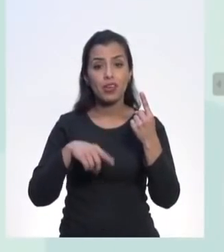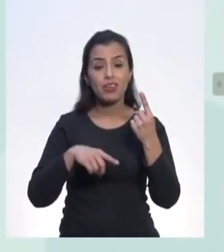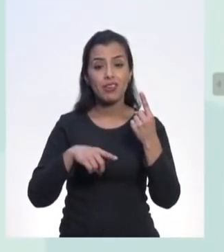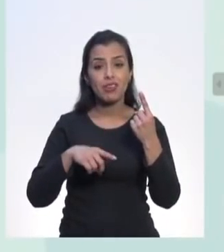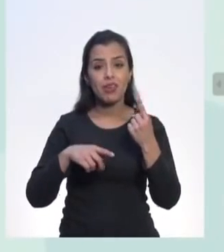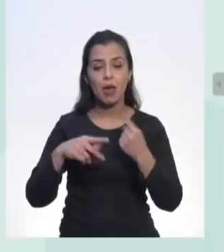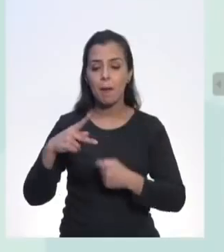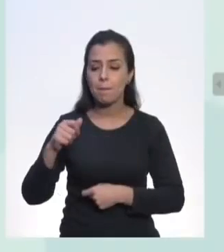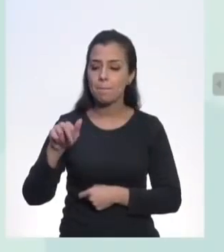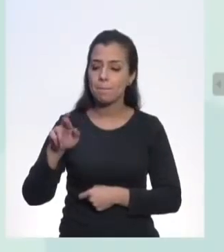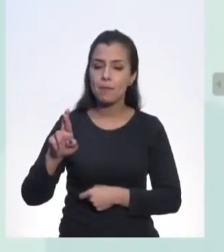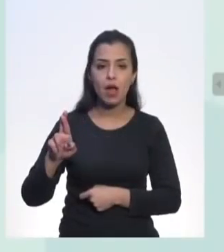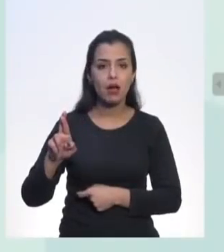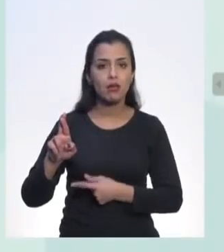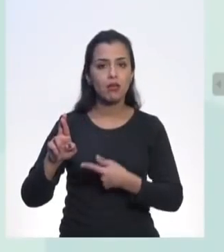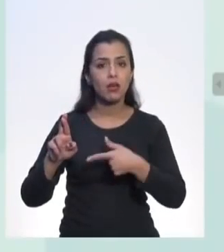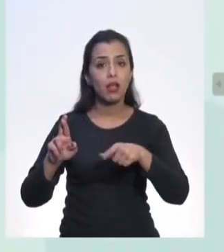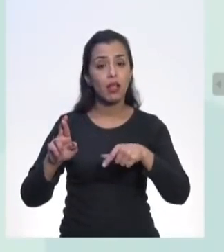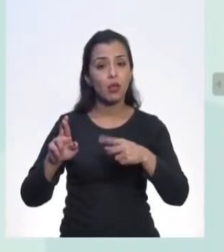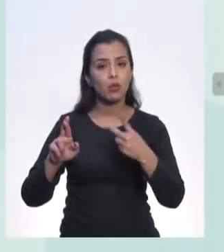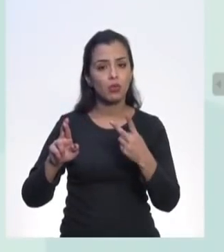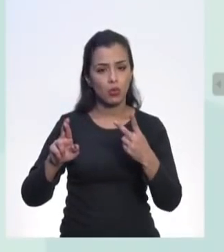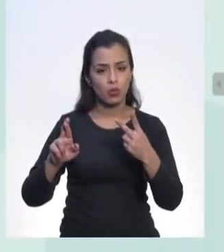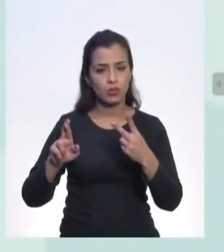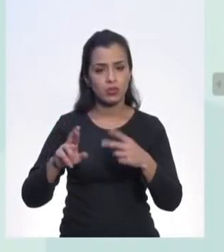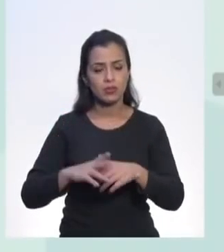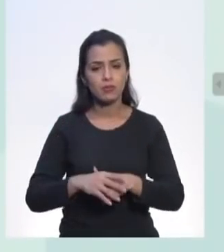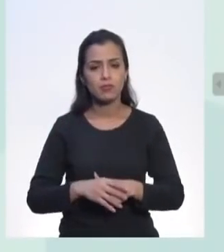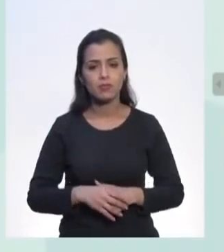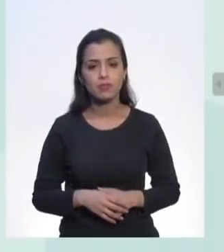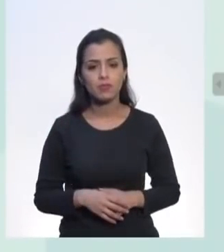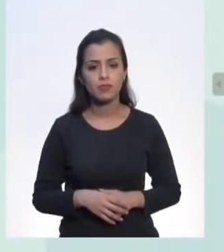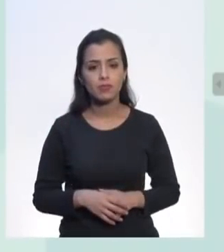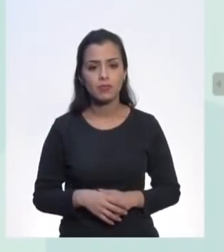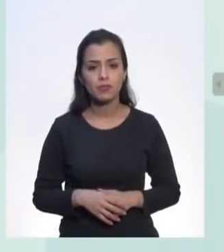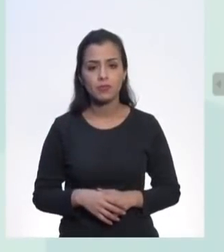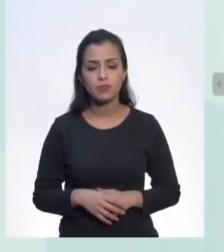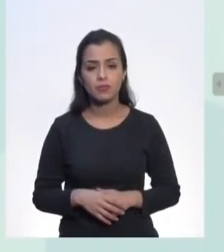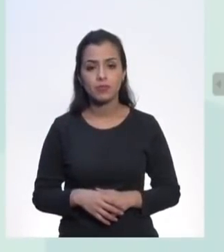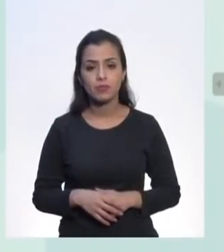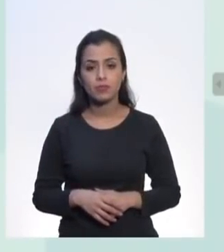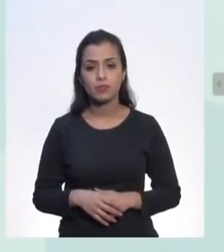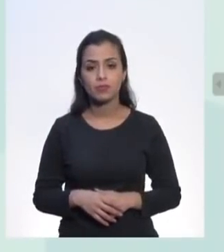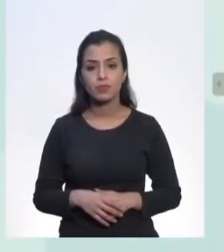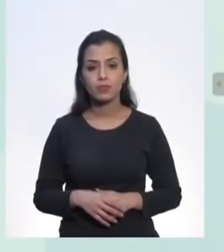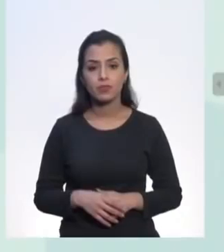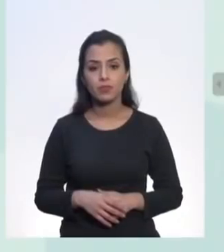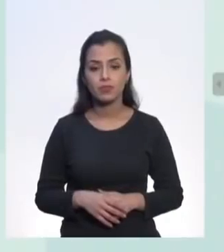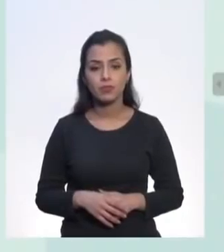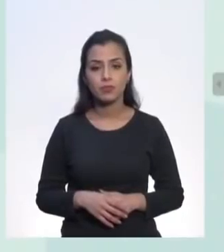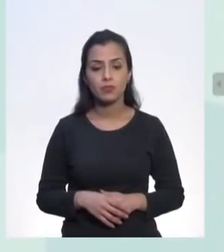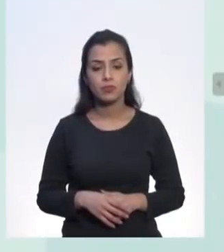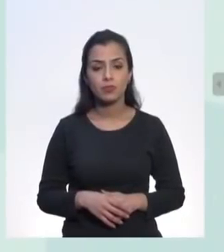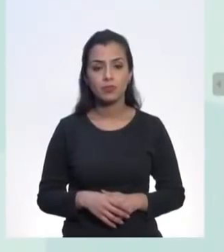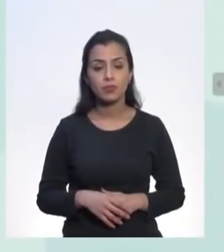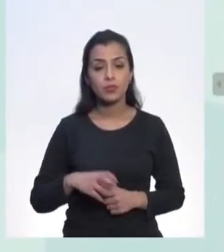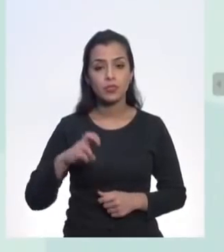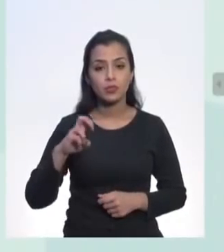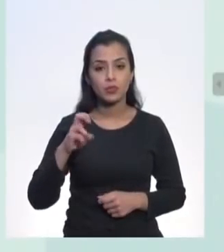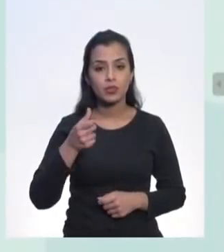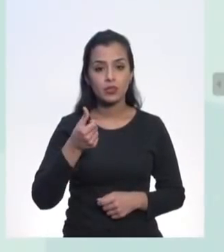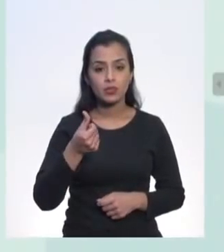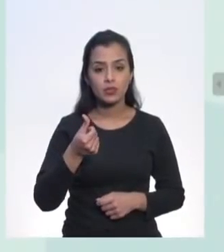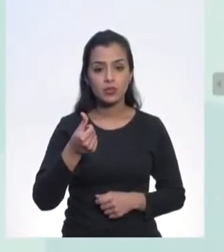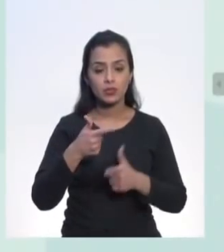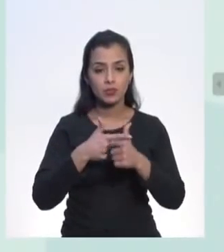2. E como 56 é um número par, é claro, eu vou dividir pelo 2. Muito bem,